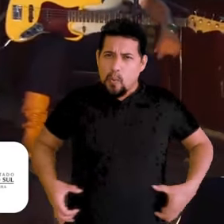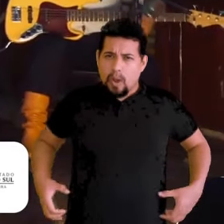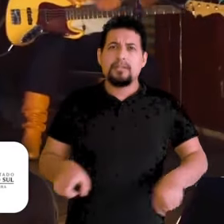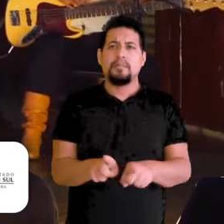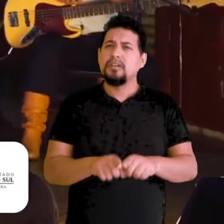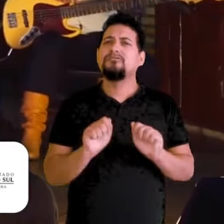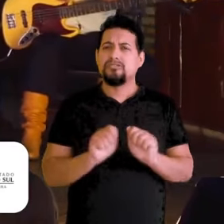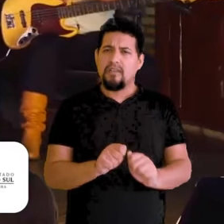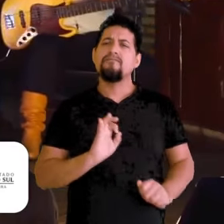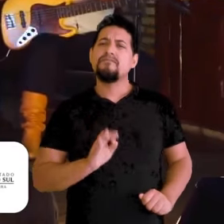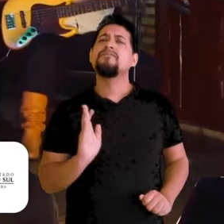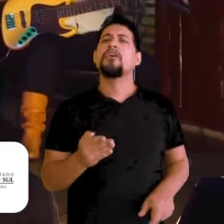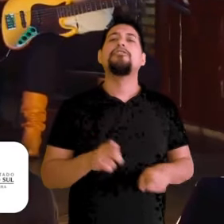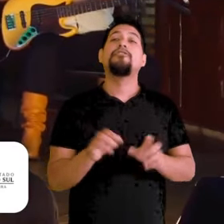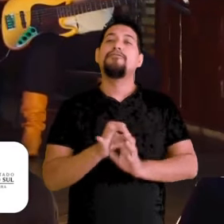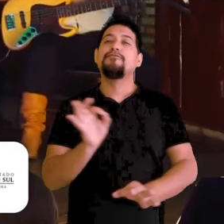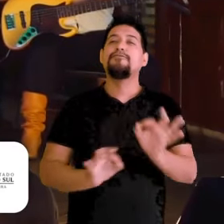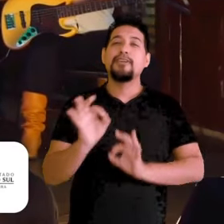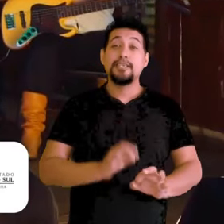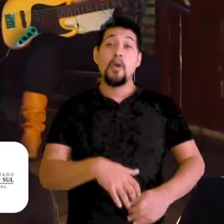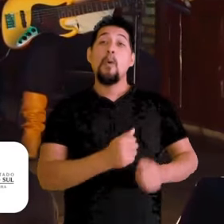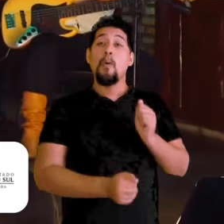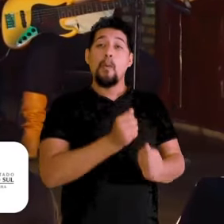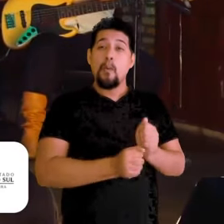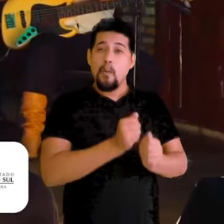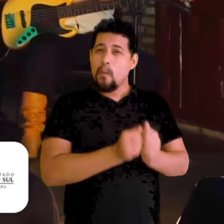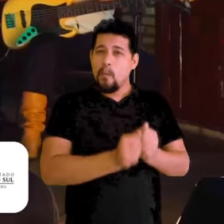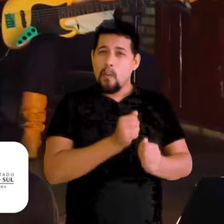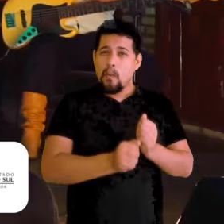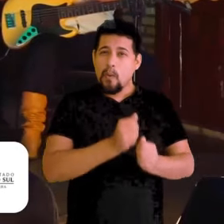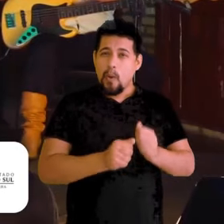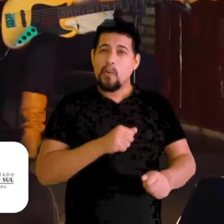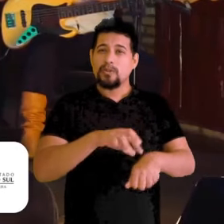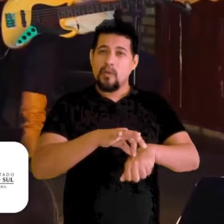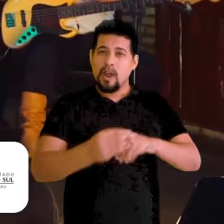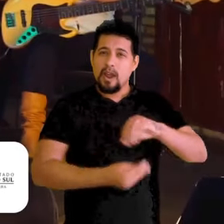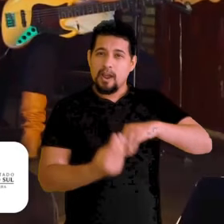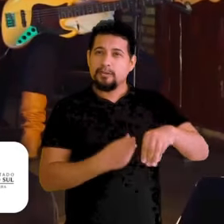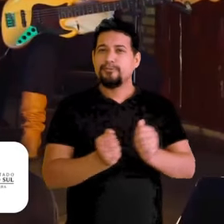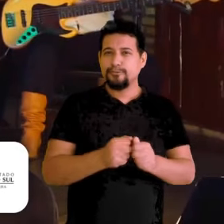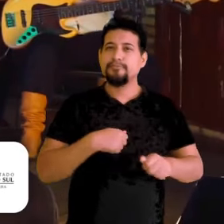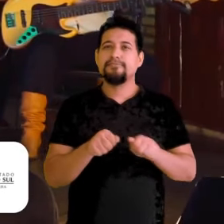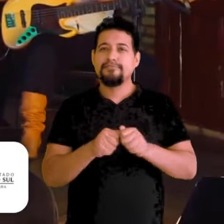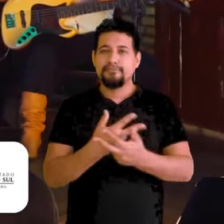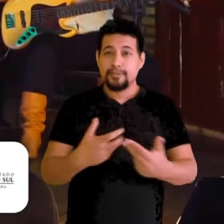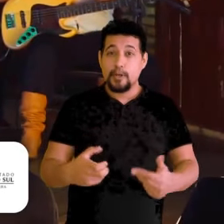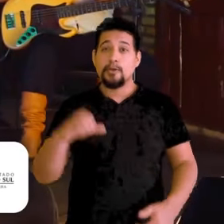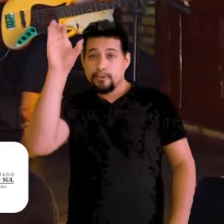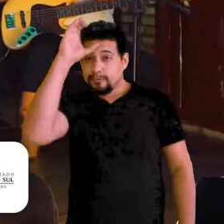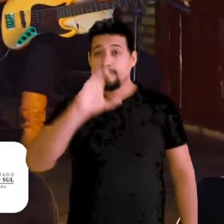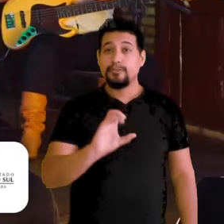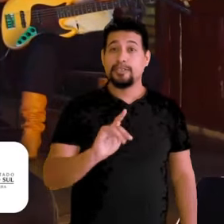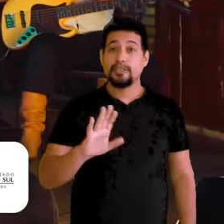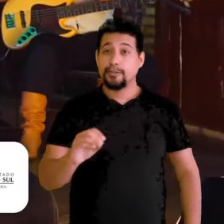preparando, é claro, vocês, nós falamos que eu ia preparar um carreteiro da moda antiga para nós comer depois da live, o tio Chiquito daqui a pouquinho com